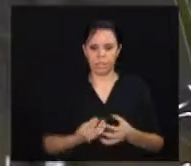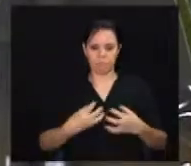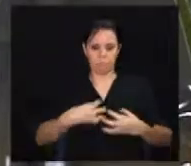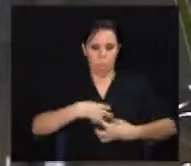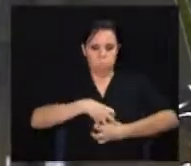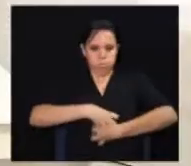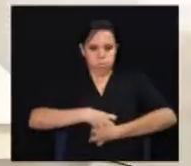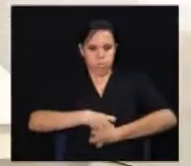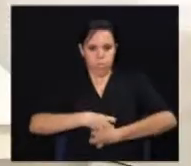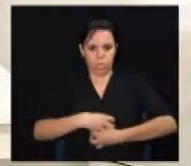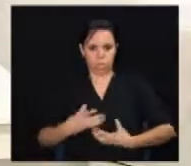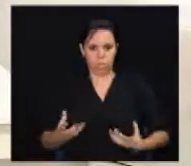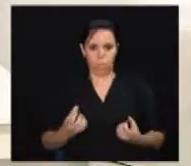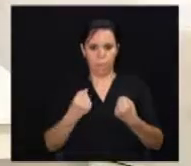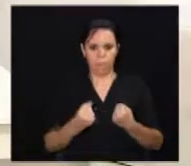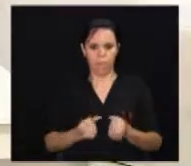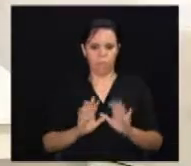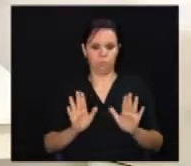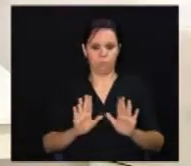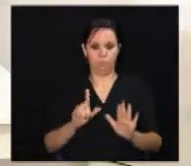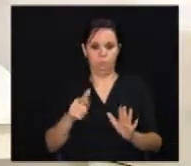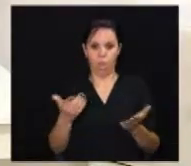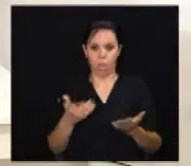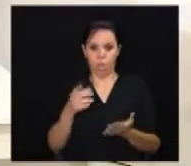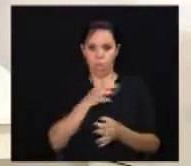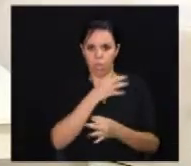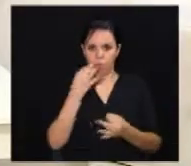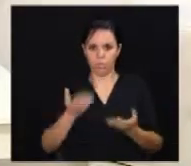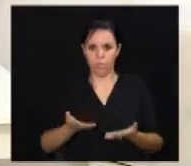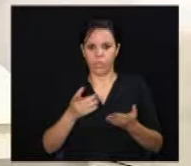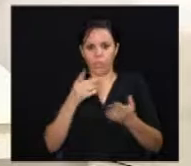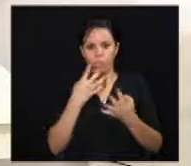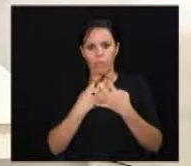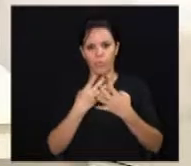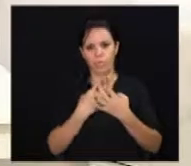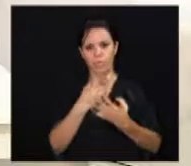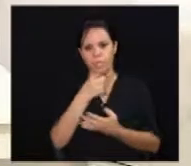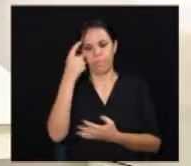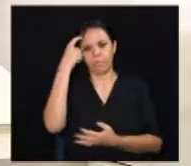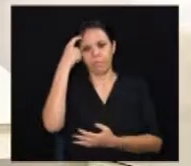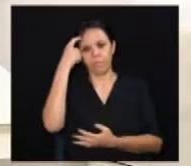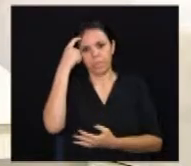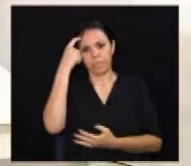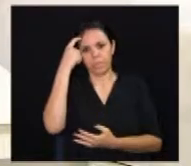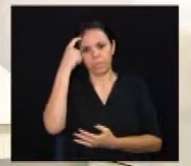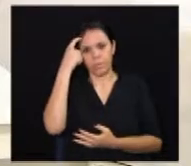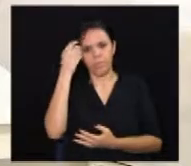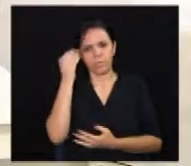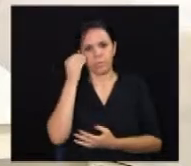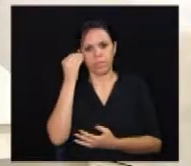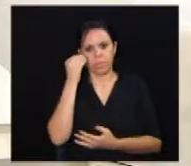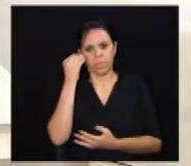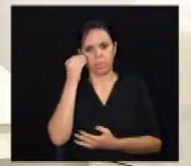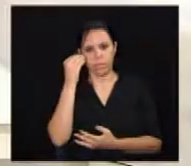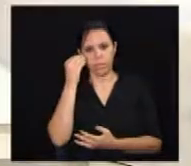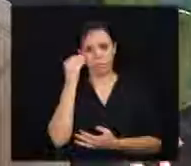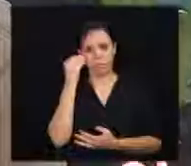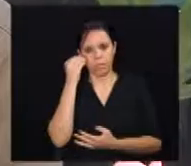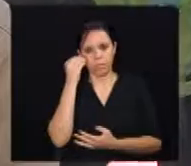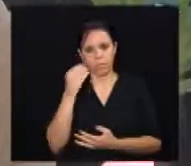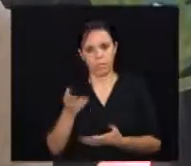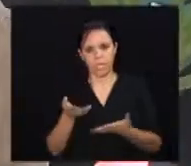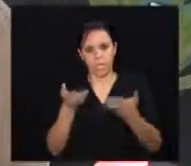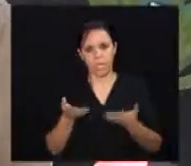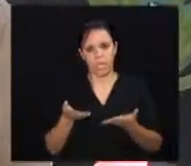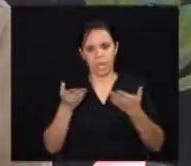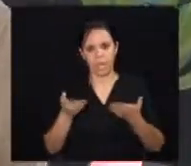quando ela tá al dente, ela tem uma certa leveza a mais. Sabe, eu vou confessar uma coisa agora que passou na minha cabeça, né? Eu experimentei aqui, achei super